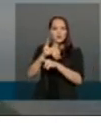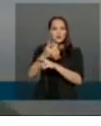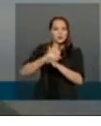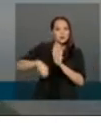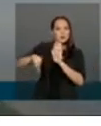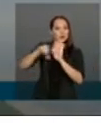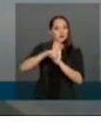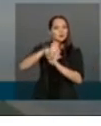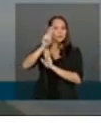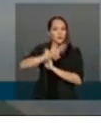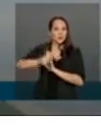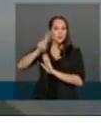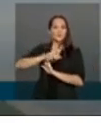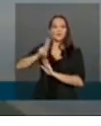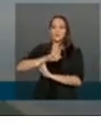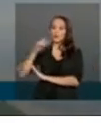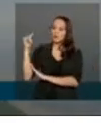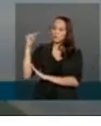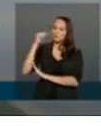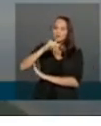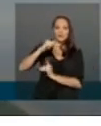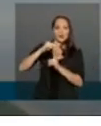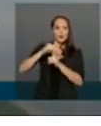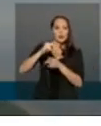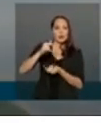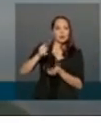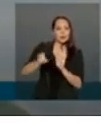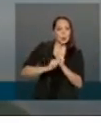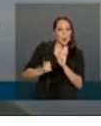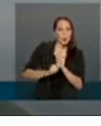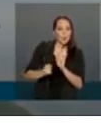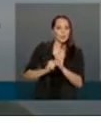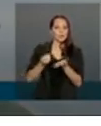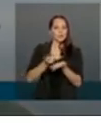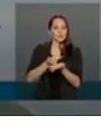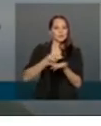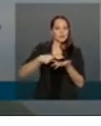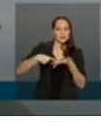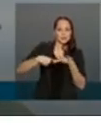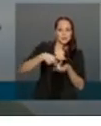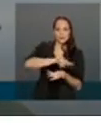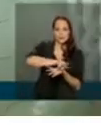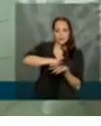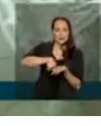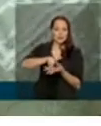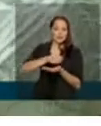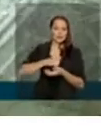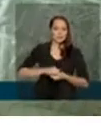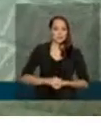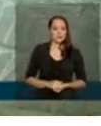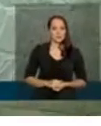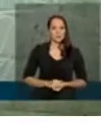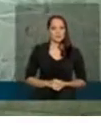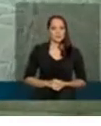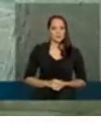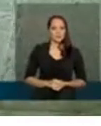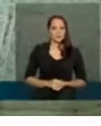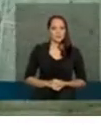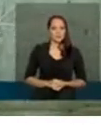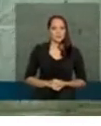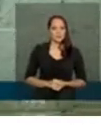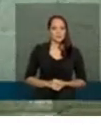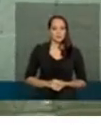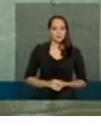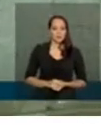se utilizam de aeronaves para tráfico de drogas e crimes dessa natureza.